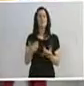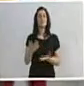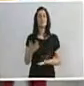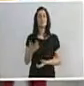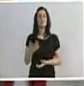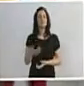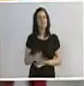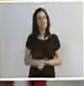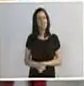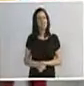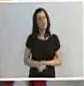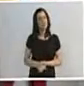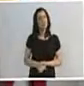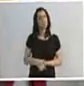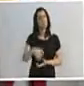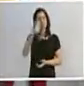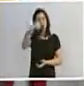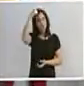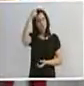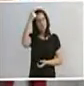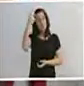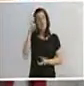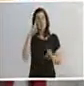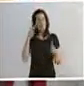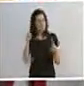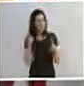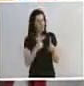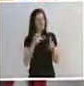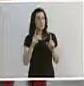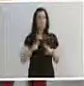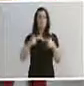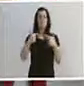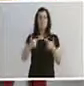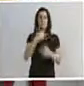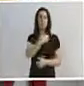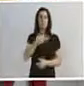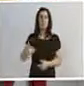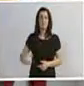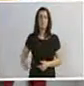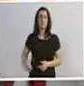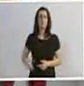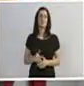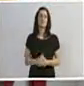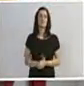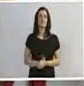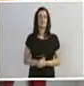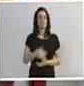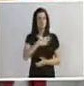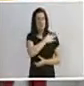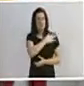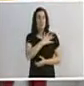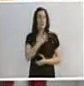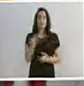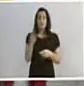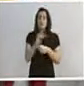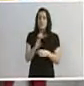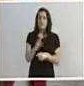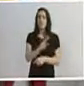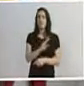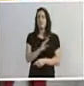Pereira, fico feliz em vê-lo nessa tribuna reconhecendo os avanços que o governo do prefeito Napoleão vem realizando em favor da cidade. As